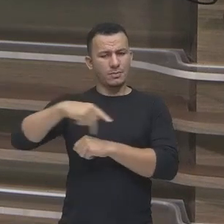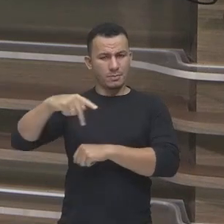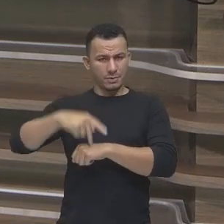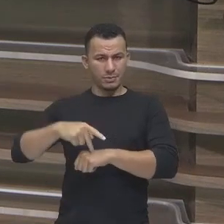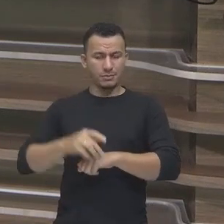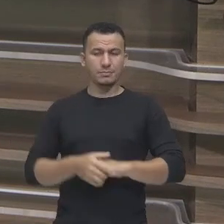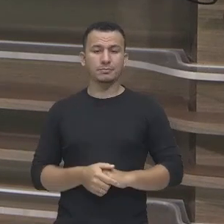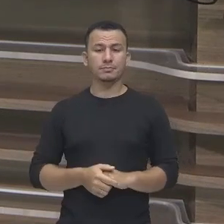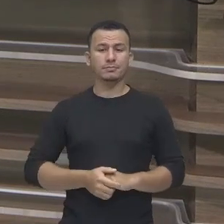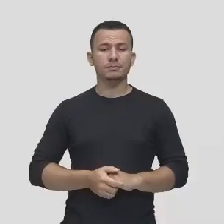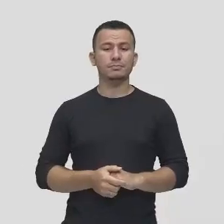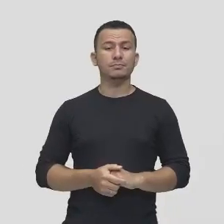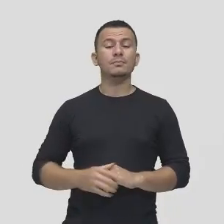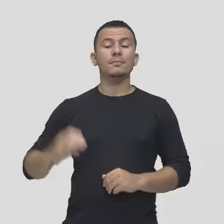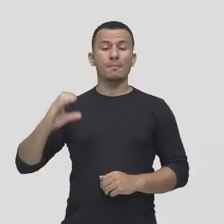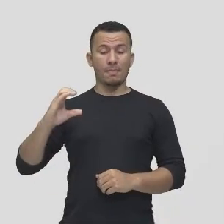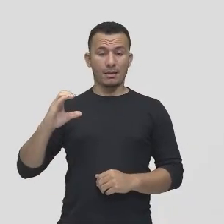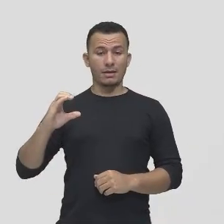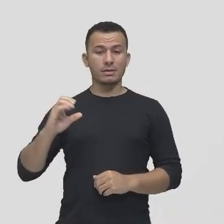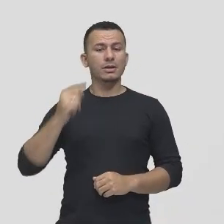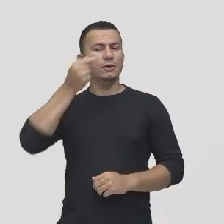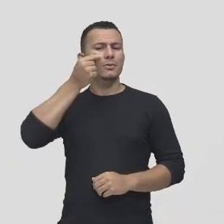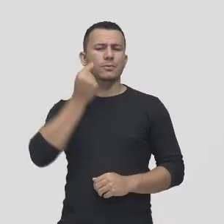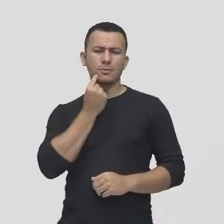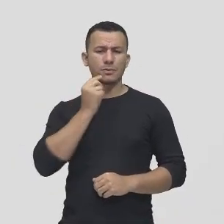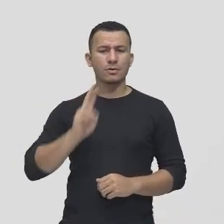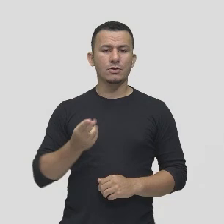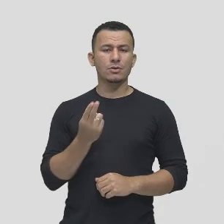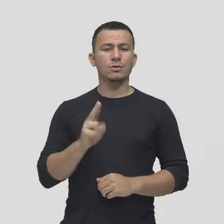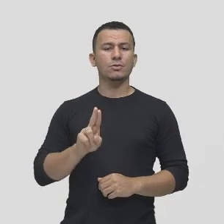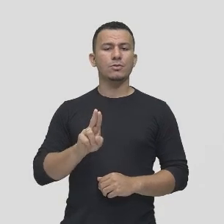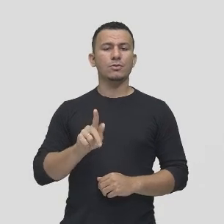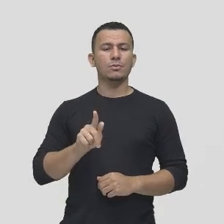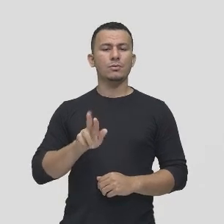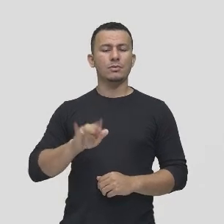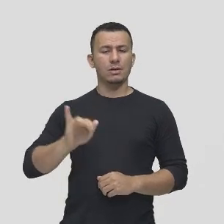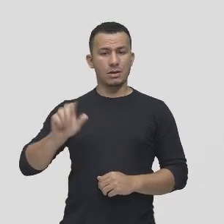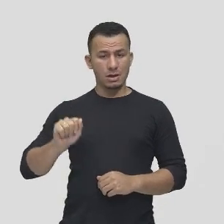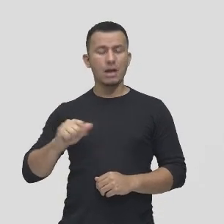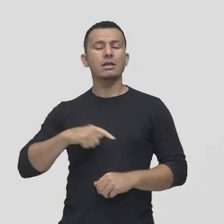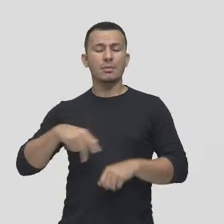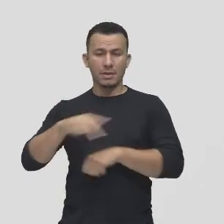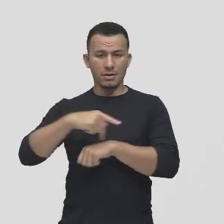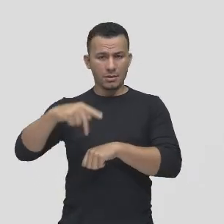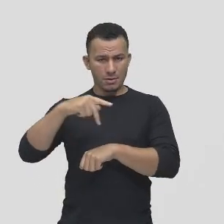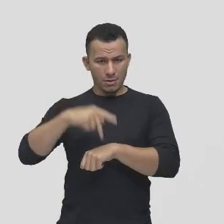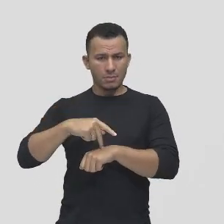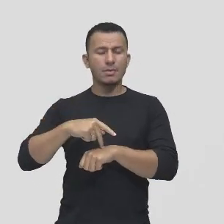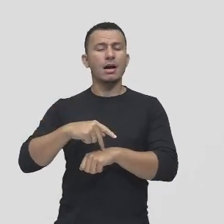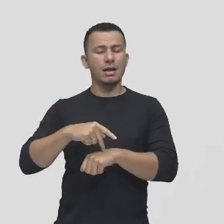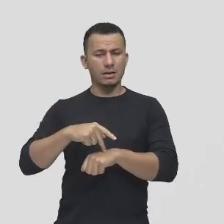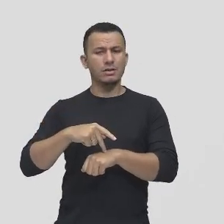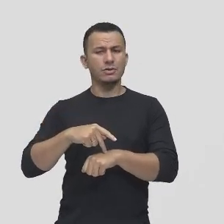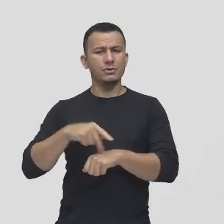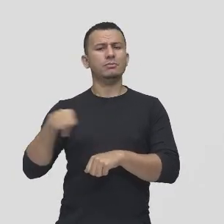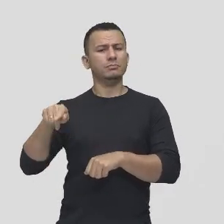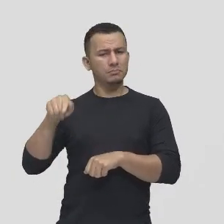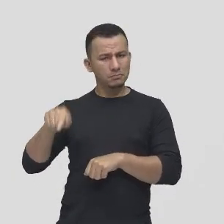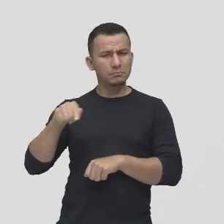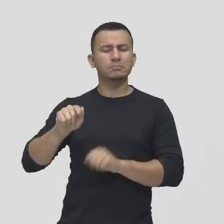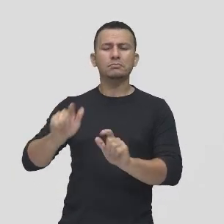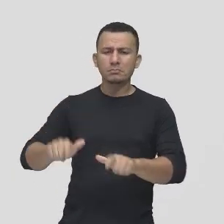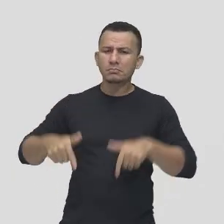Tchecoslováquia. A letra C, a Hungria foi um dos países europeus orientais que na mudança, foi um dos países que fez, né,